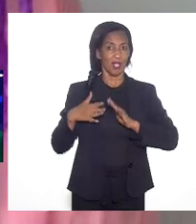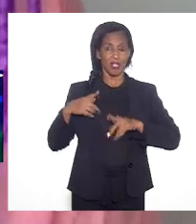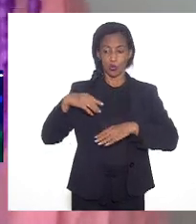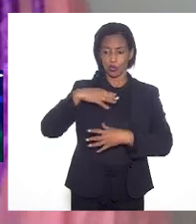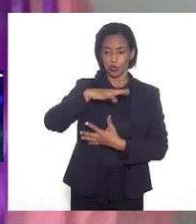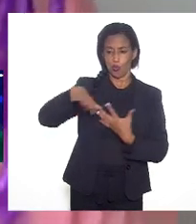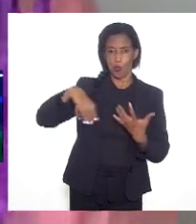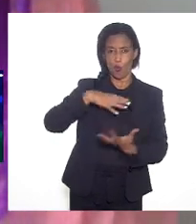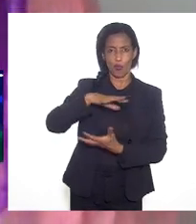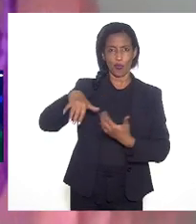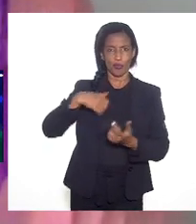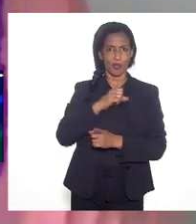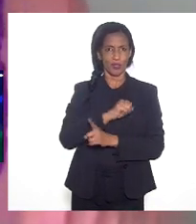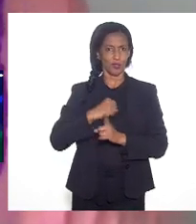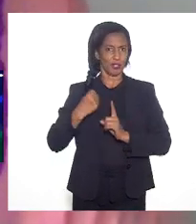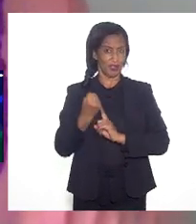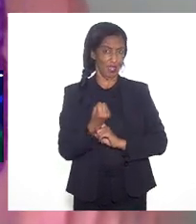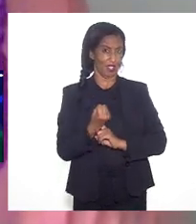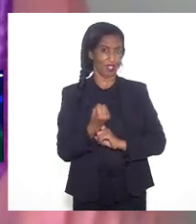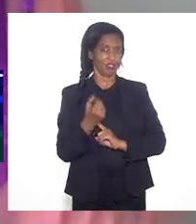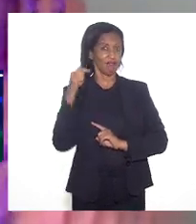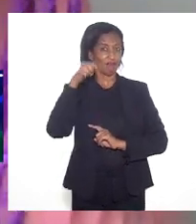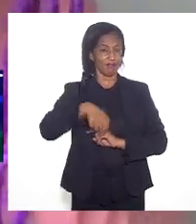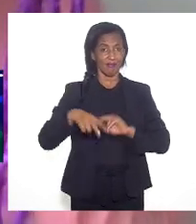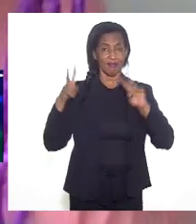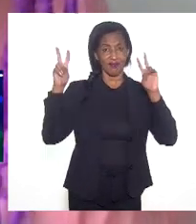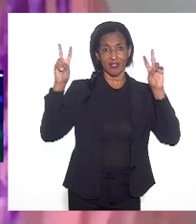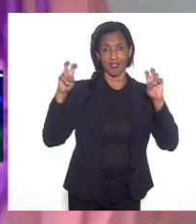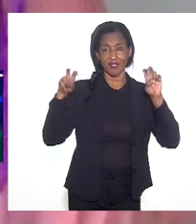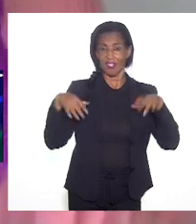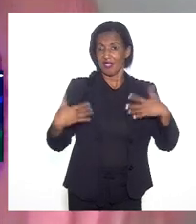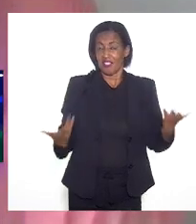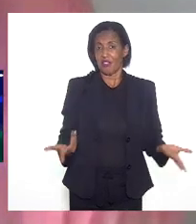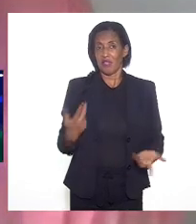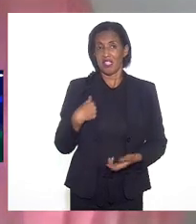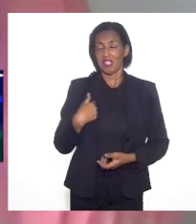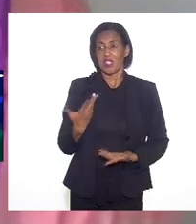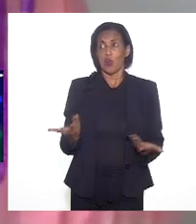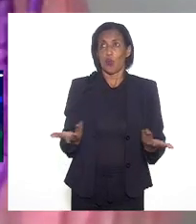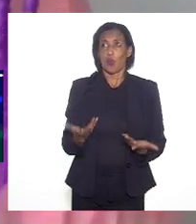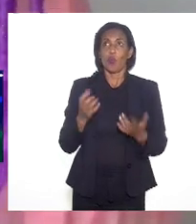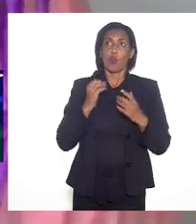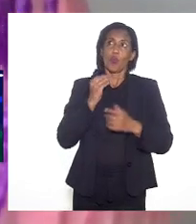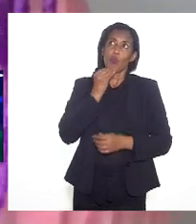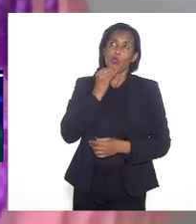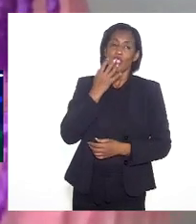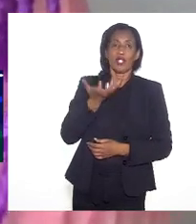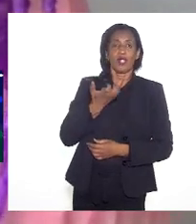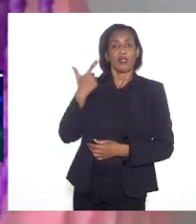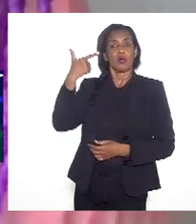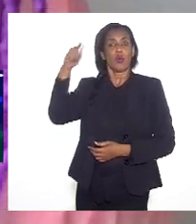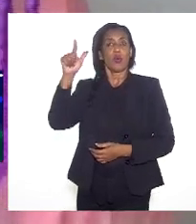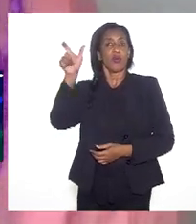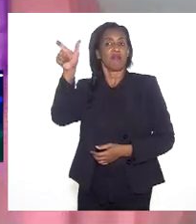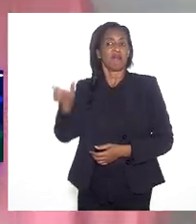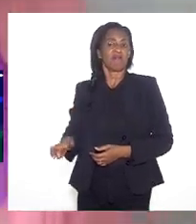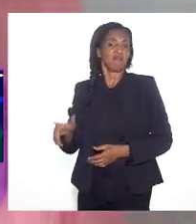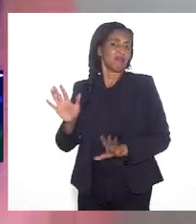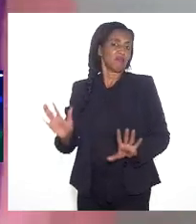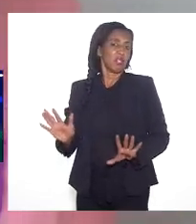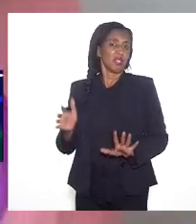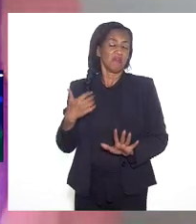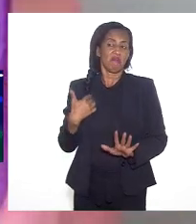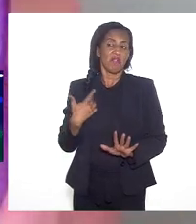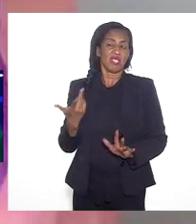sociais está nessas contradições. Talvez eu pudesse querer ser outra pessoa sem essas violências e contradições que me cercam, mas